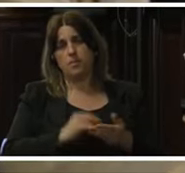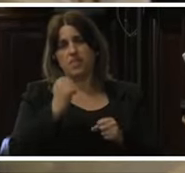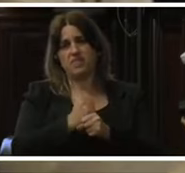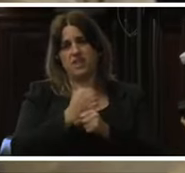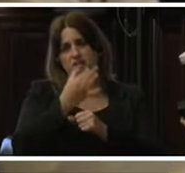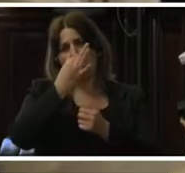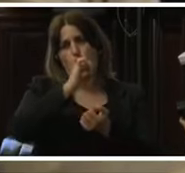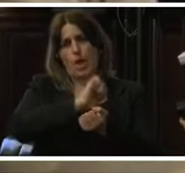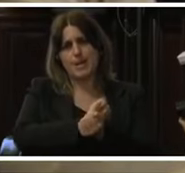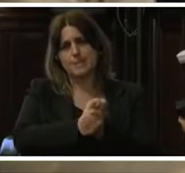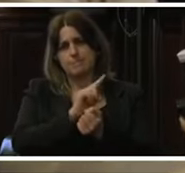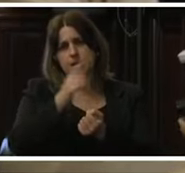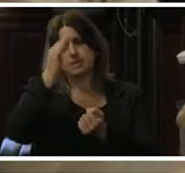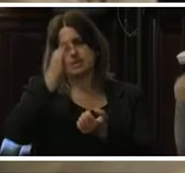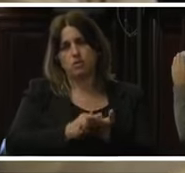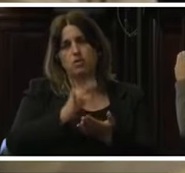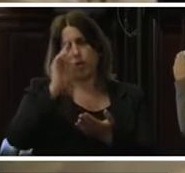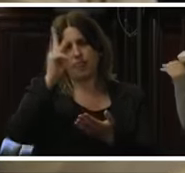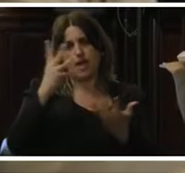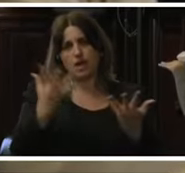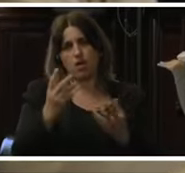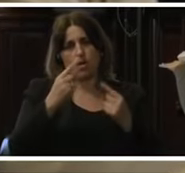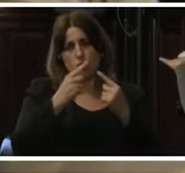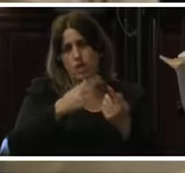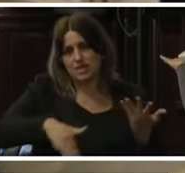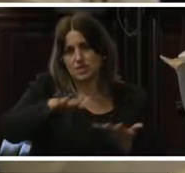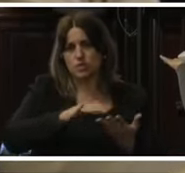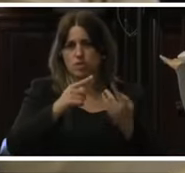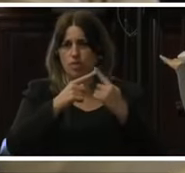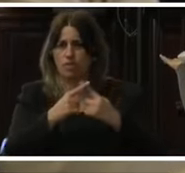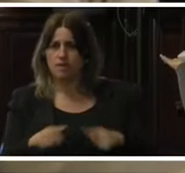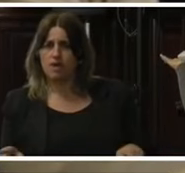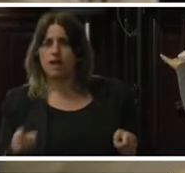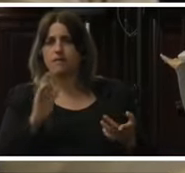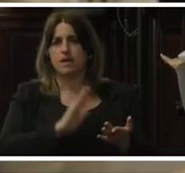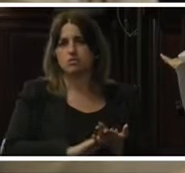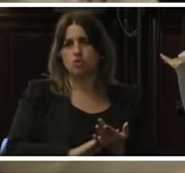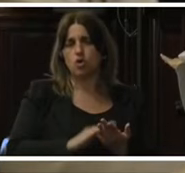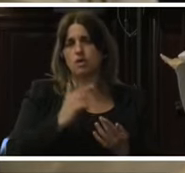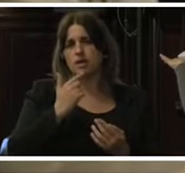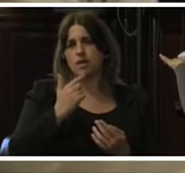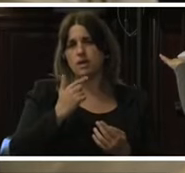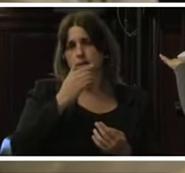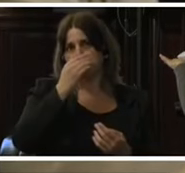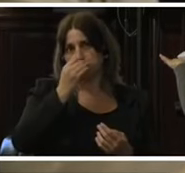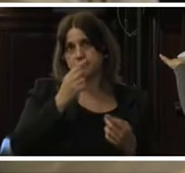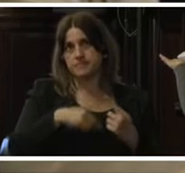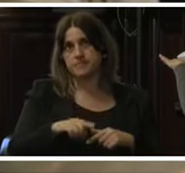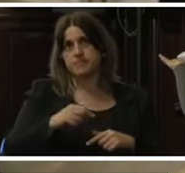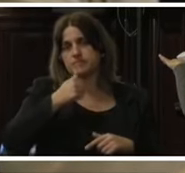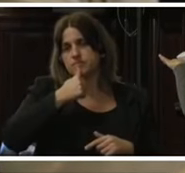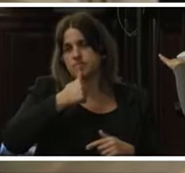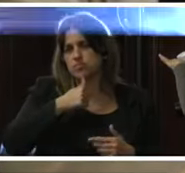agora em outro contexto contexto é da colheita da maçã mas historicamente também as populações quilombolas